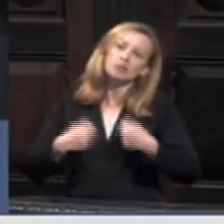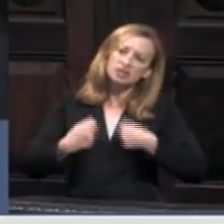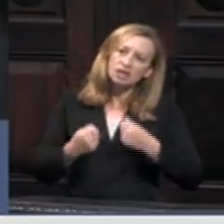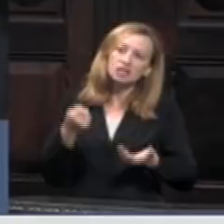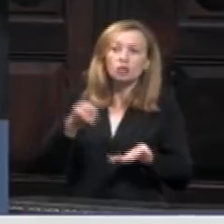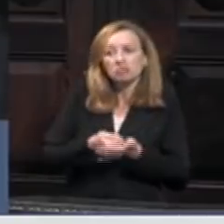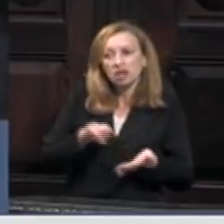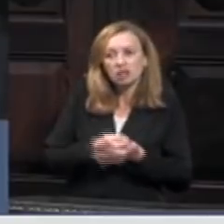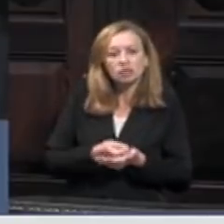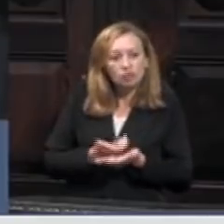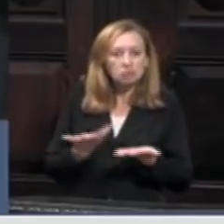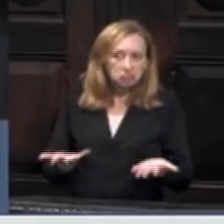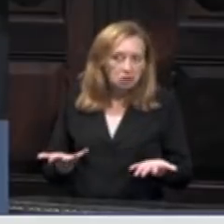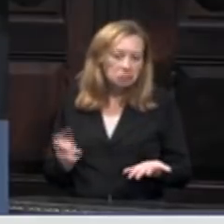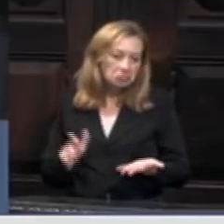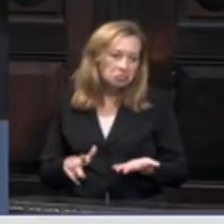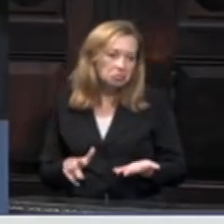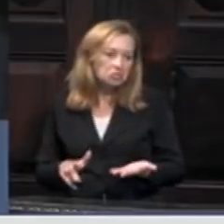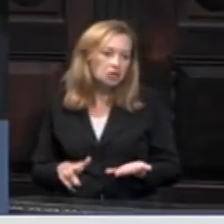natureza. Né?